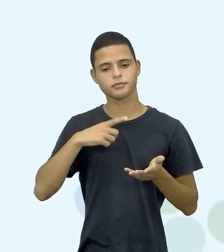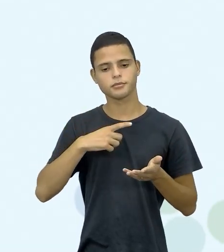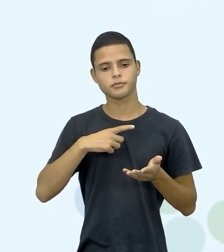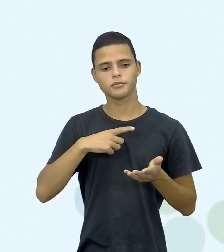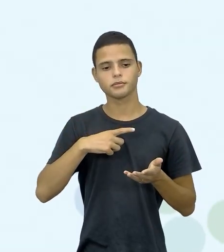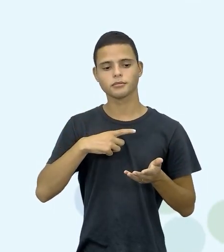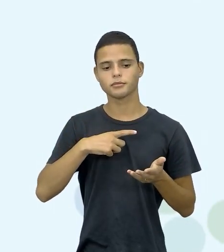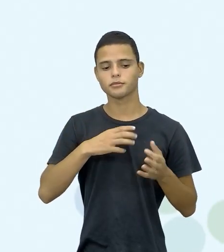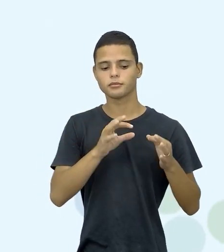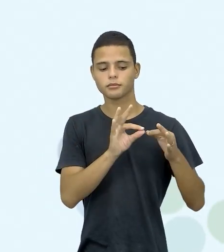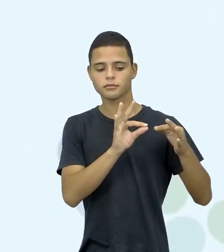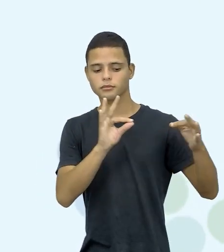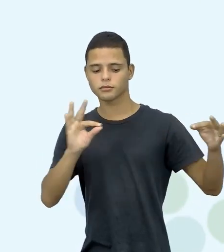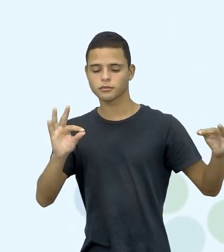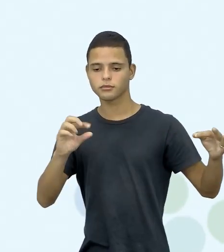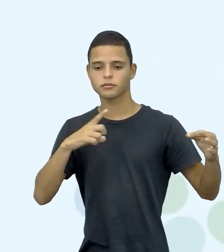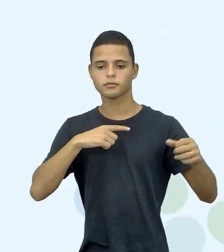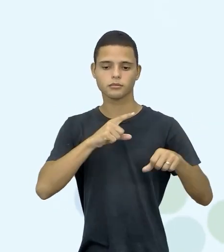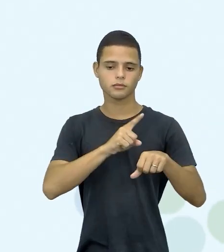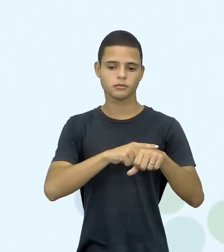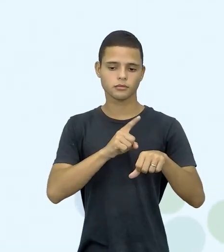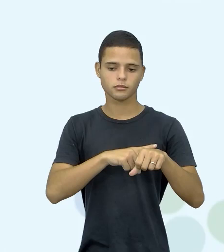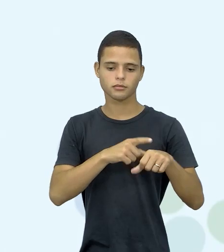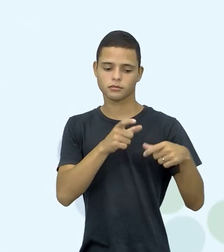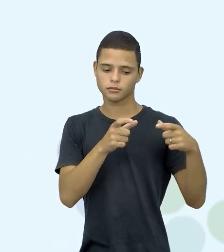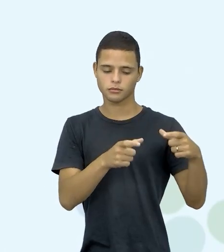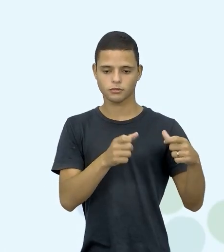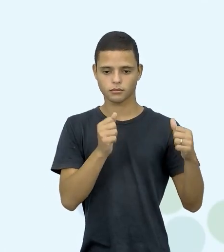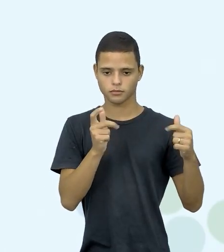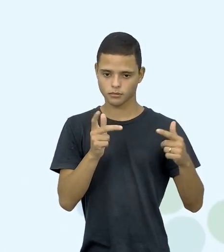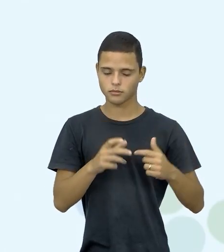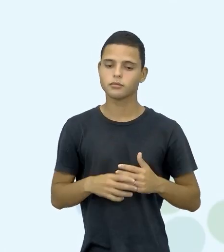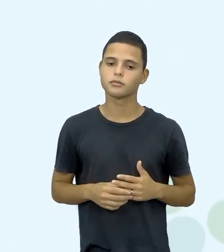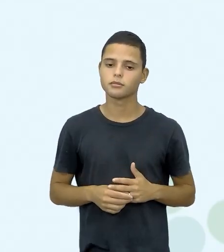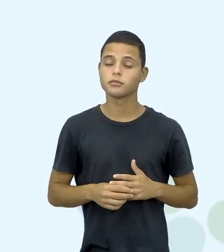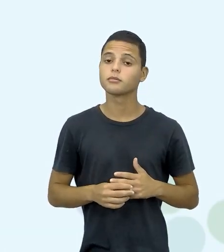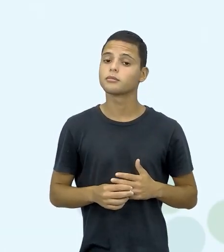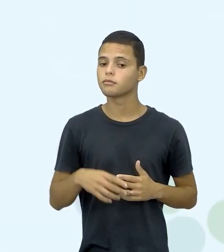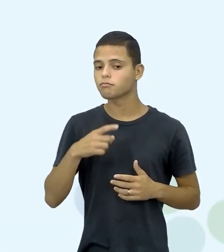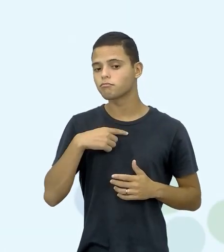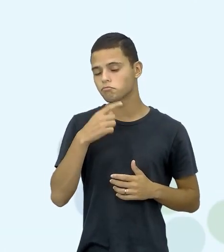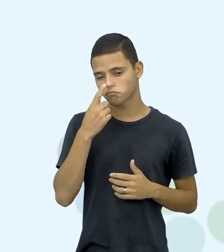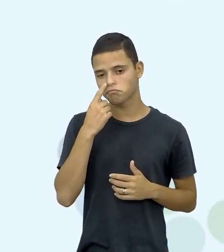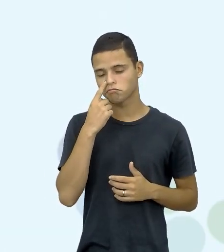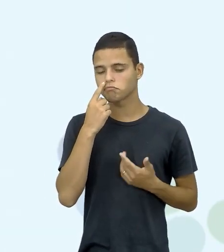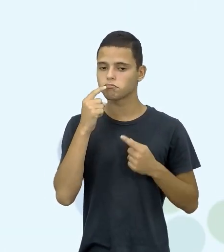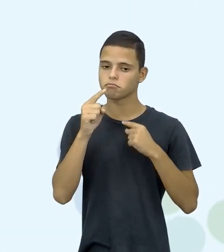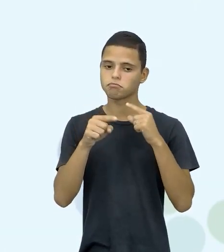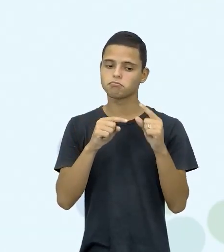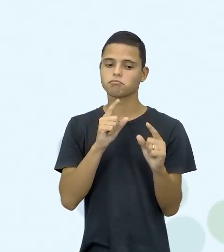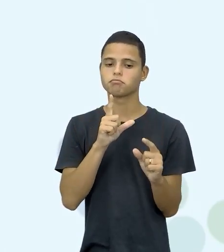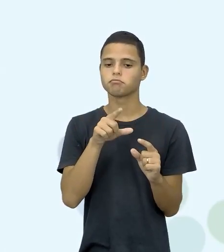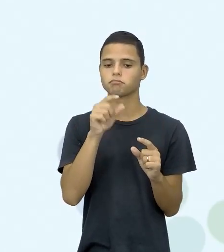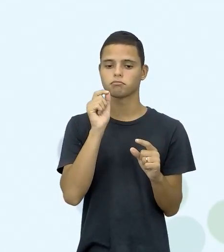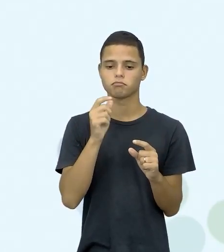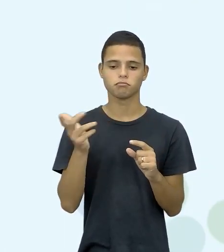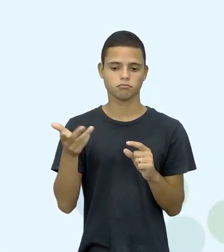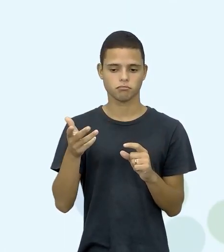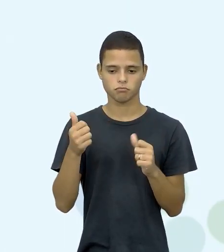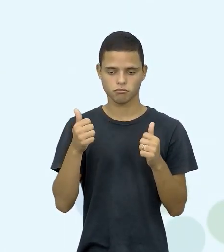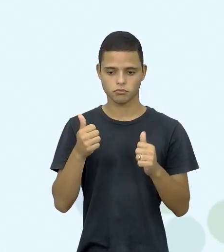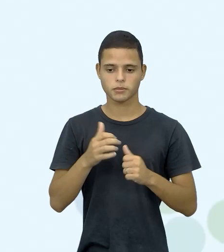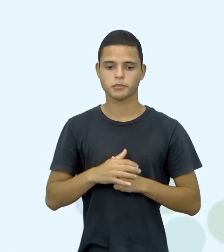considerar distâncias e tempos, né, espaços e tempos, tá bom? Então, a gente vai ter que olhar para isso, para determinar a velocidade.